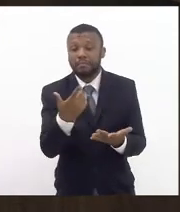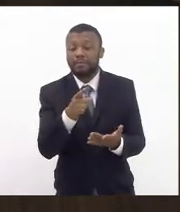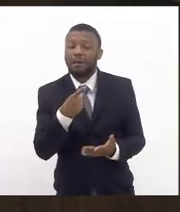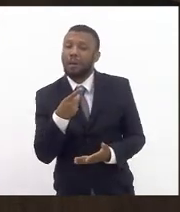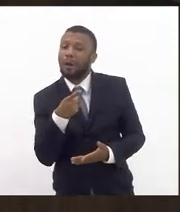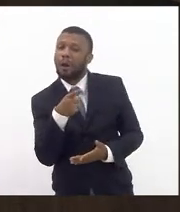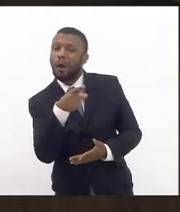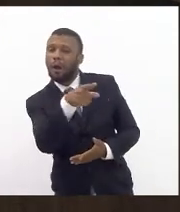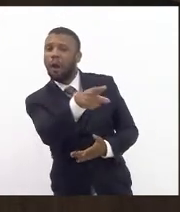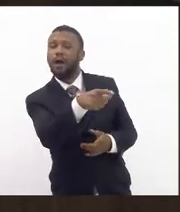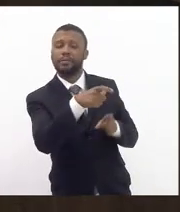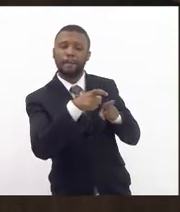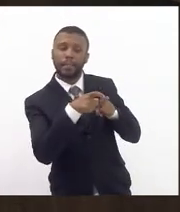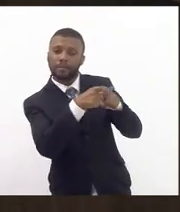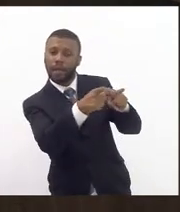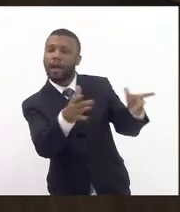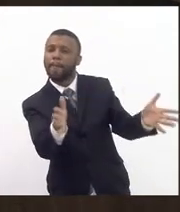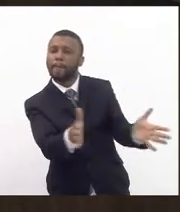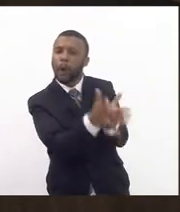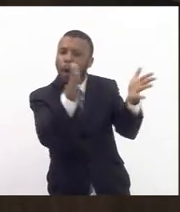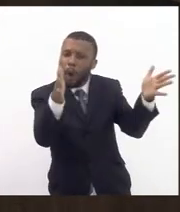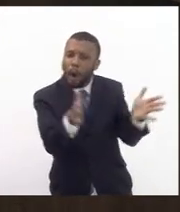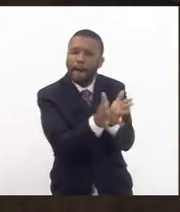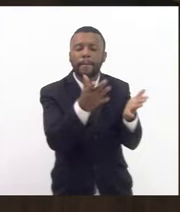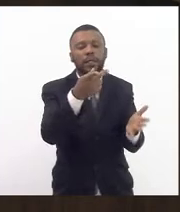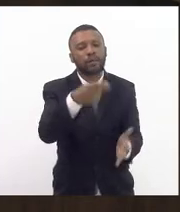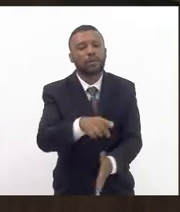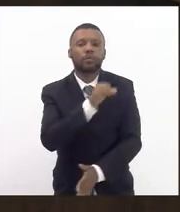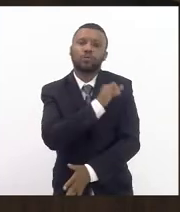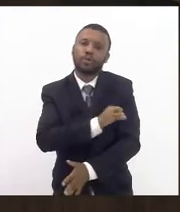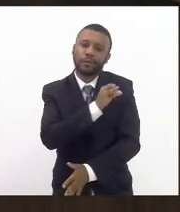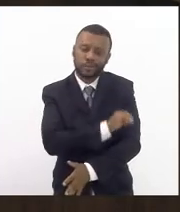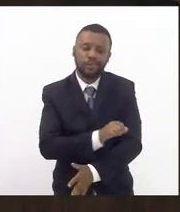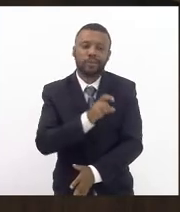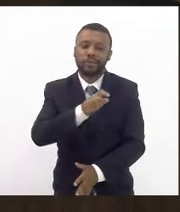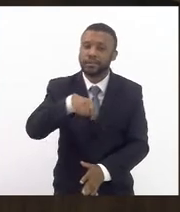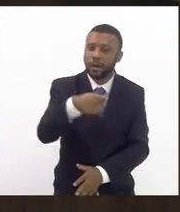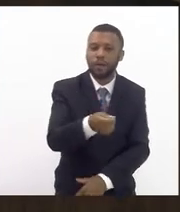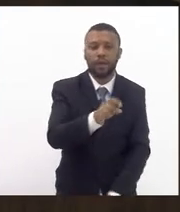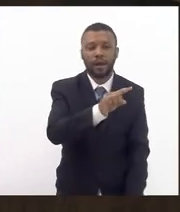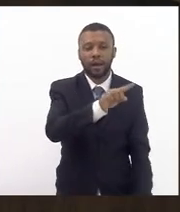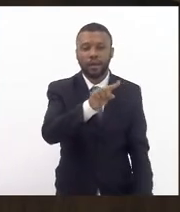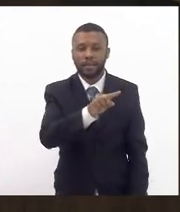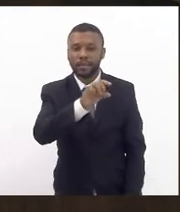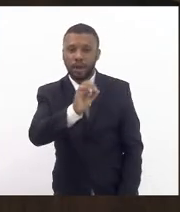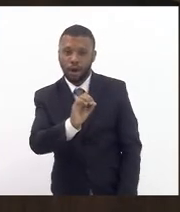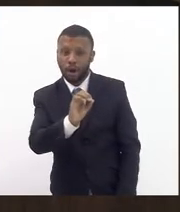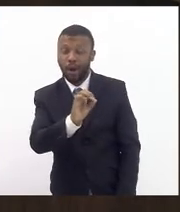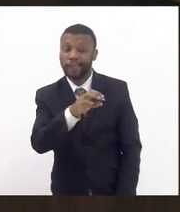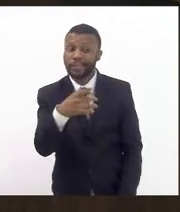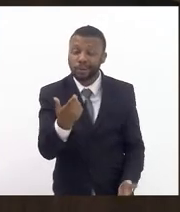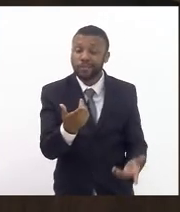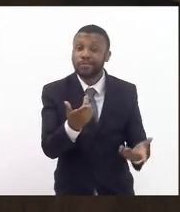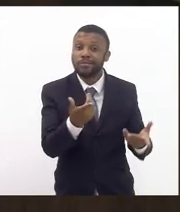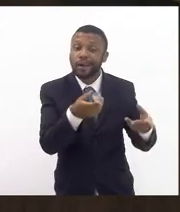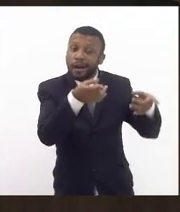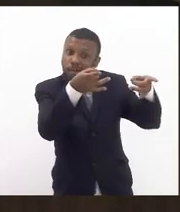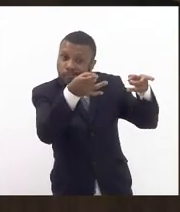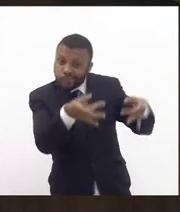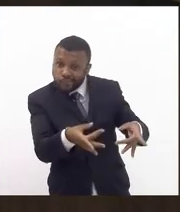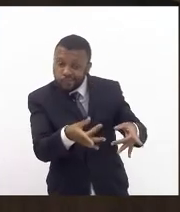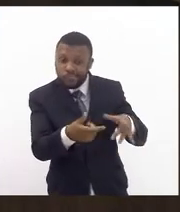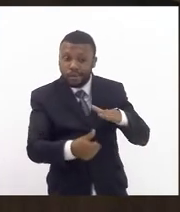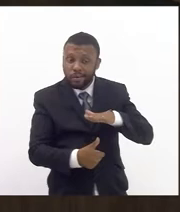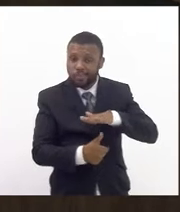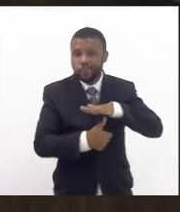periférica e muitas vezes vulnerabilizada do nosso estado, que é a Zona Oeste. Deixar de ser reitora, deputado Valdec Carneiro,